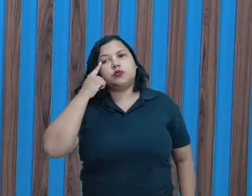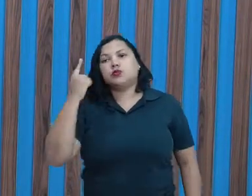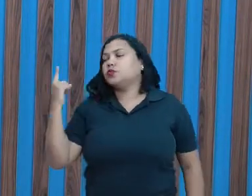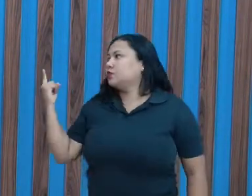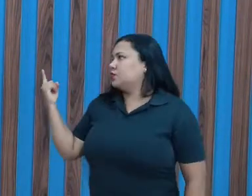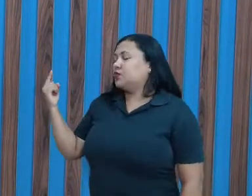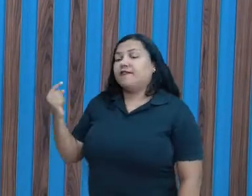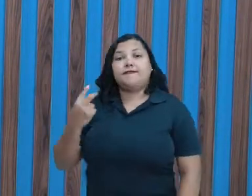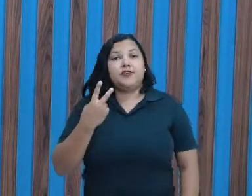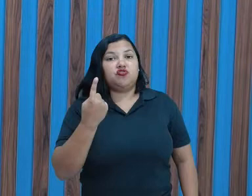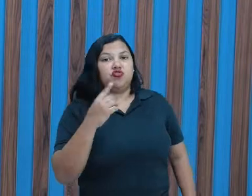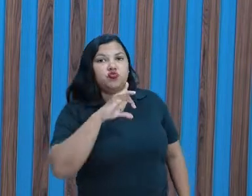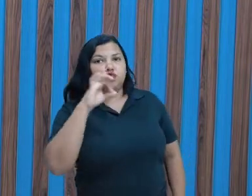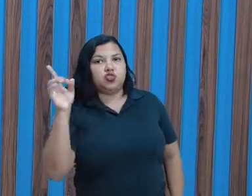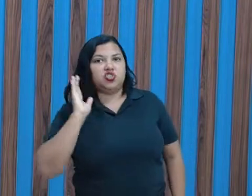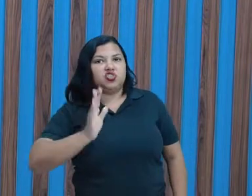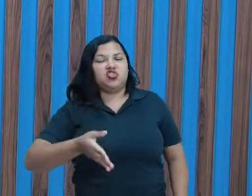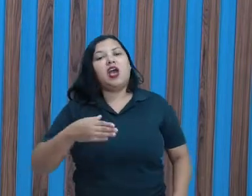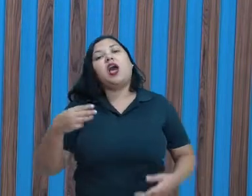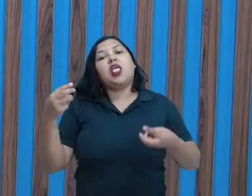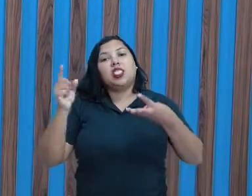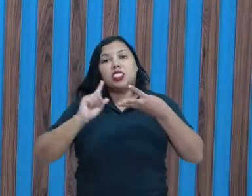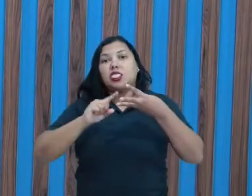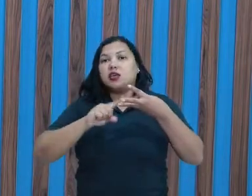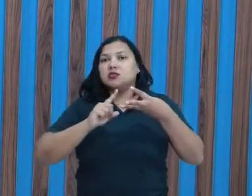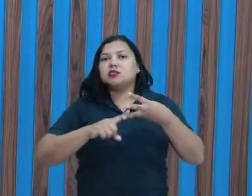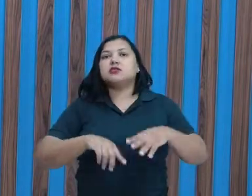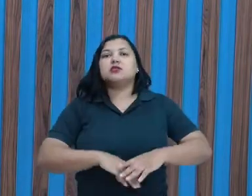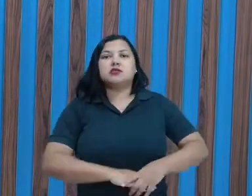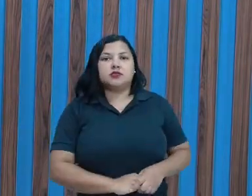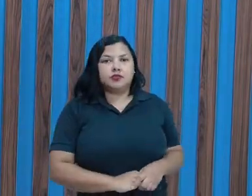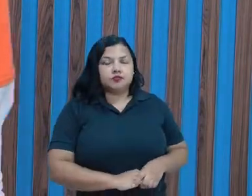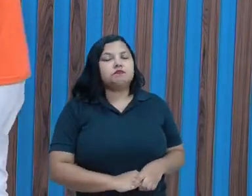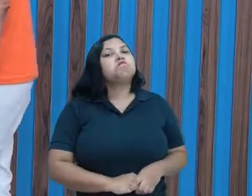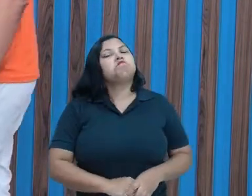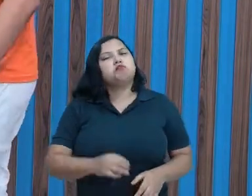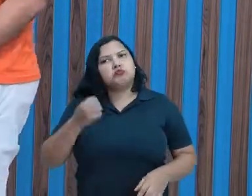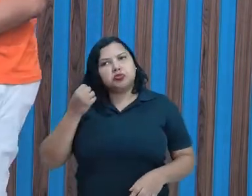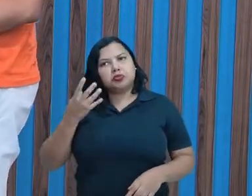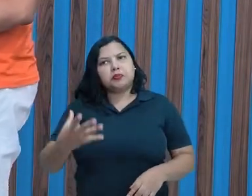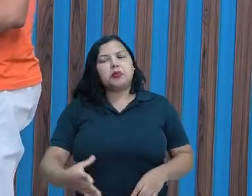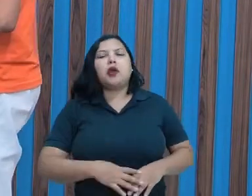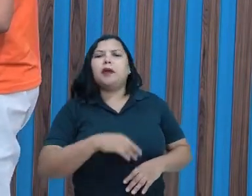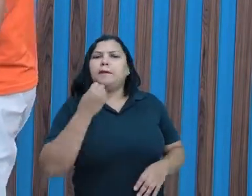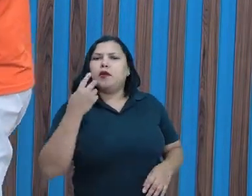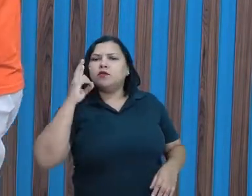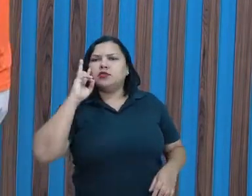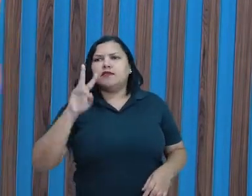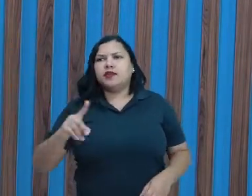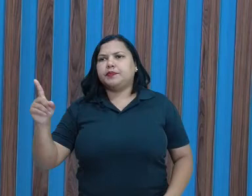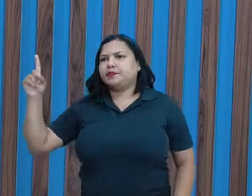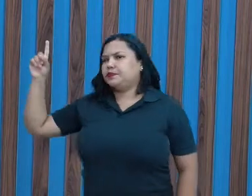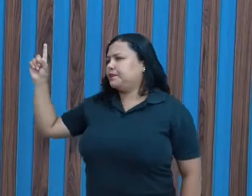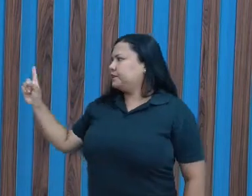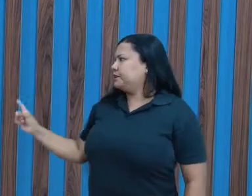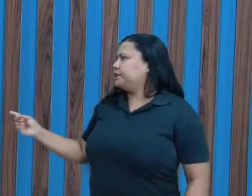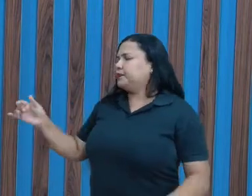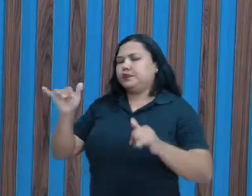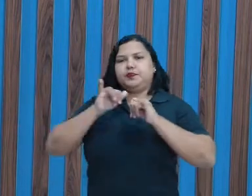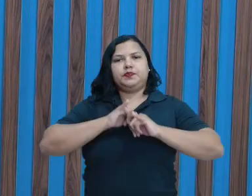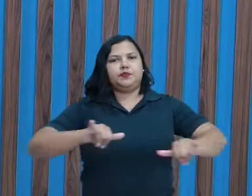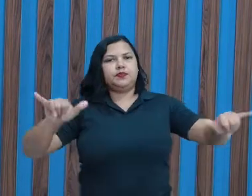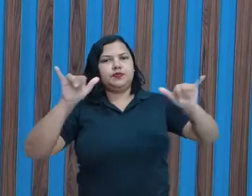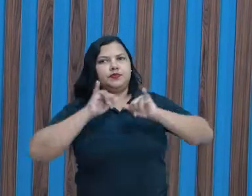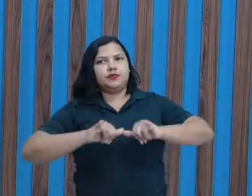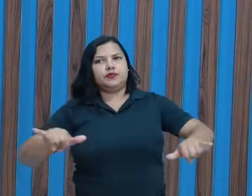Ok, em 21 dias chegou nas Paradas de Sucesso também, no top 3. Muito bom, vale a pena conferir. Então, temos aqui um recadinho para vocês, ó. If